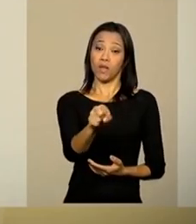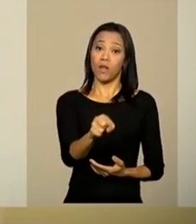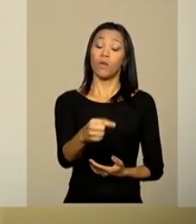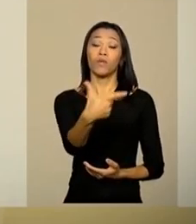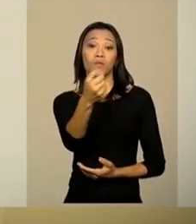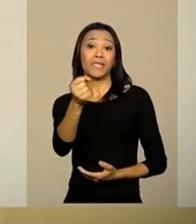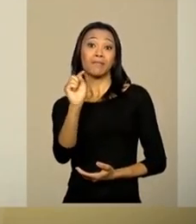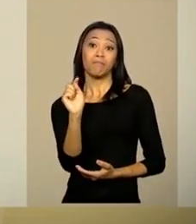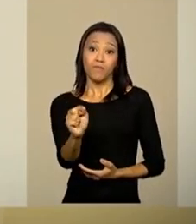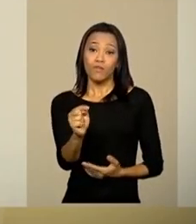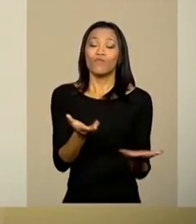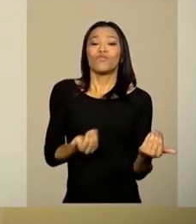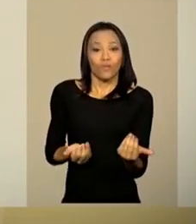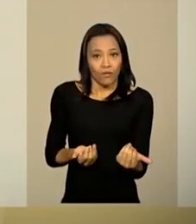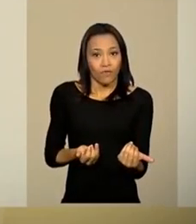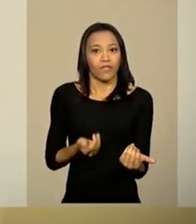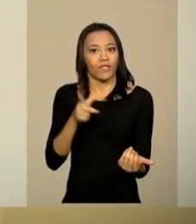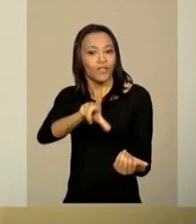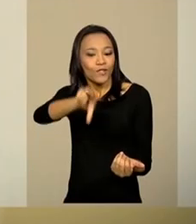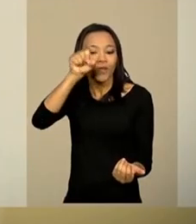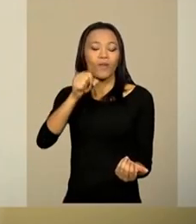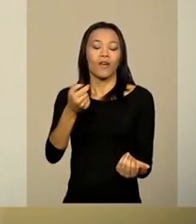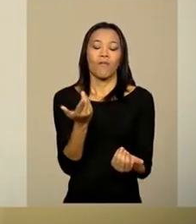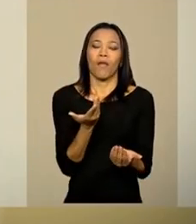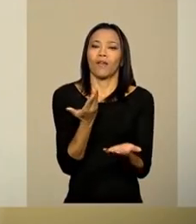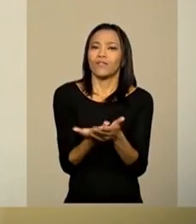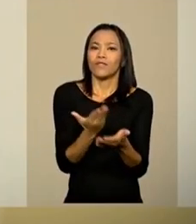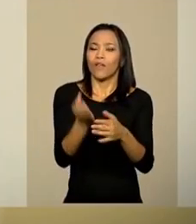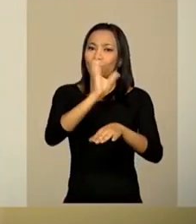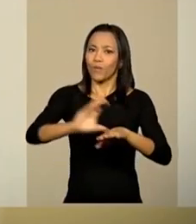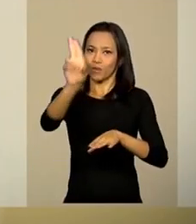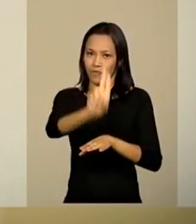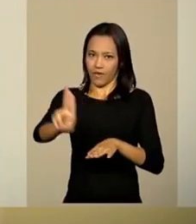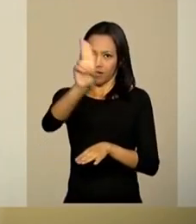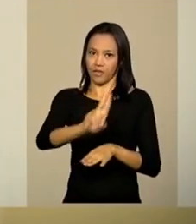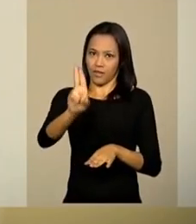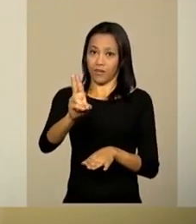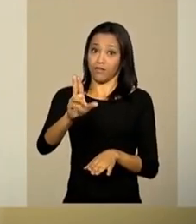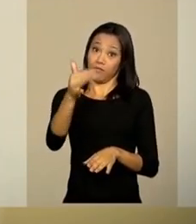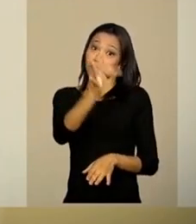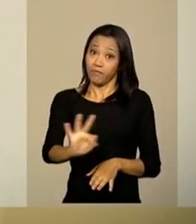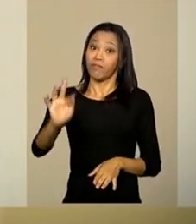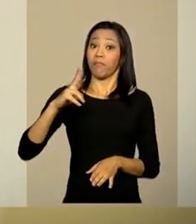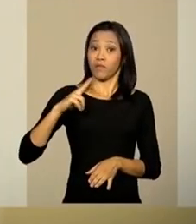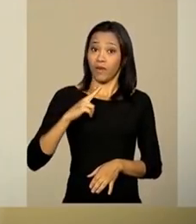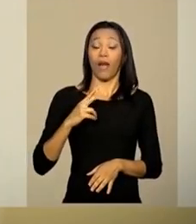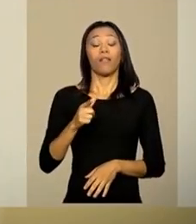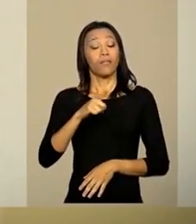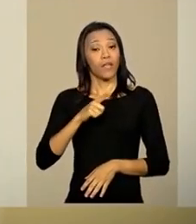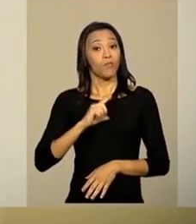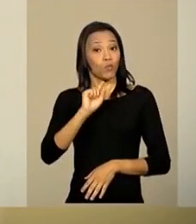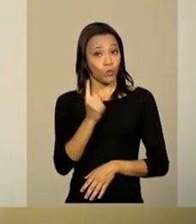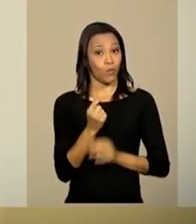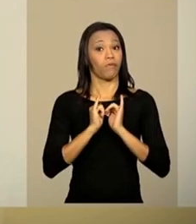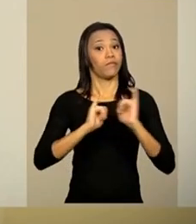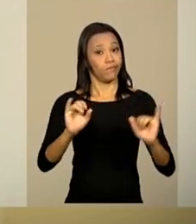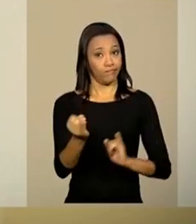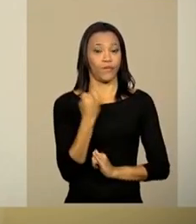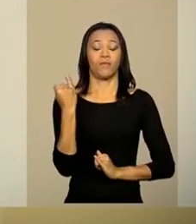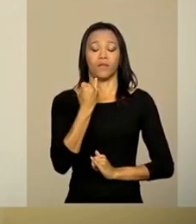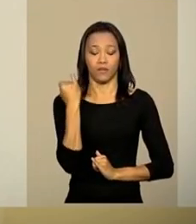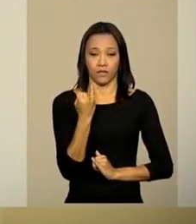1000 jovens nos últimos anos para fazer um curso superior numa universidade particular. Temos um aviso importante,